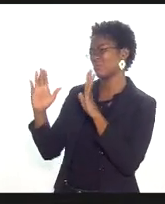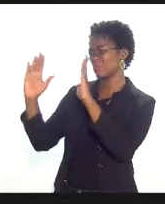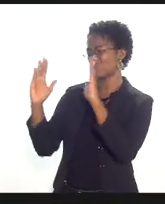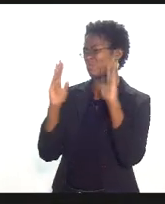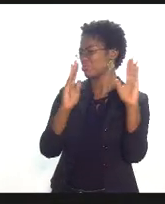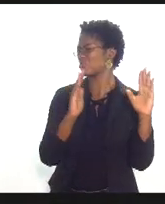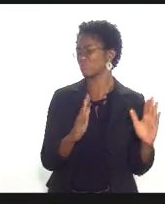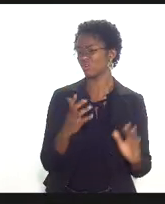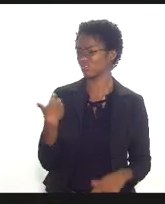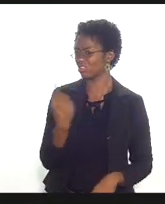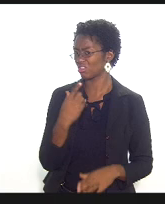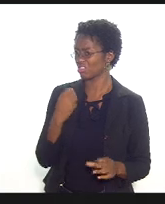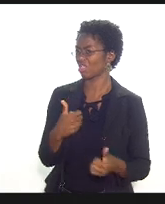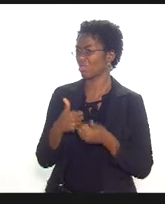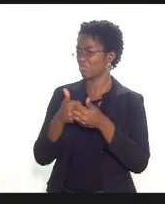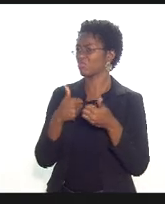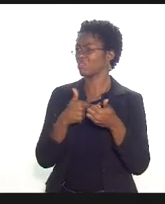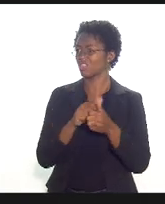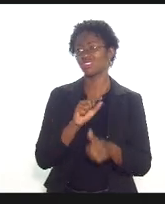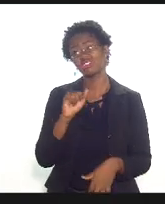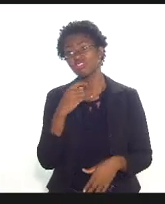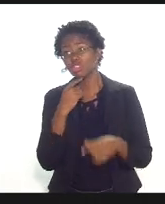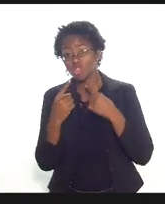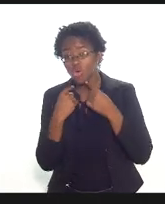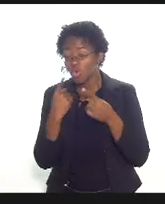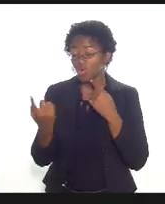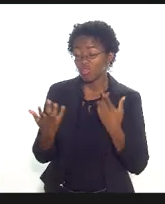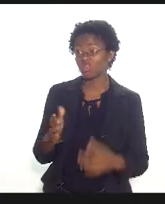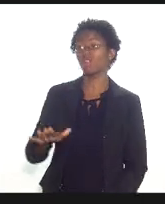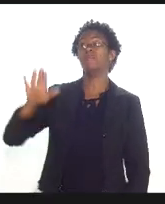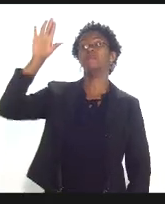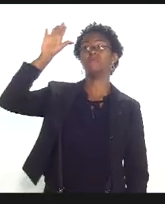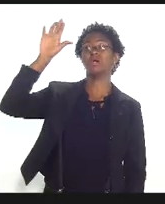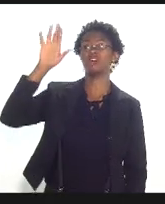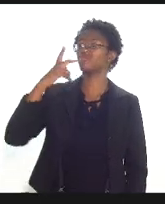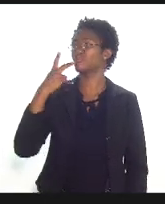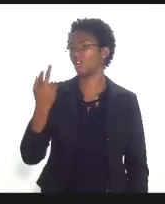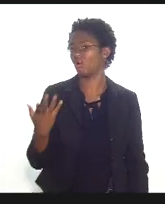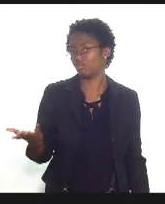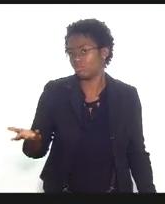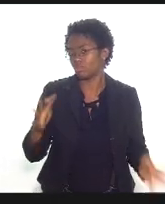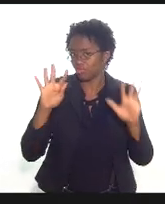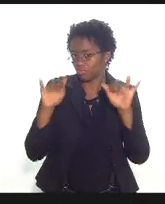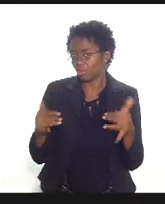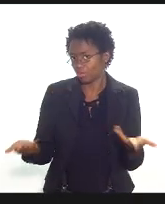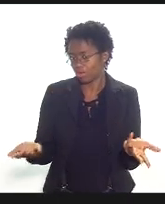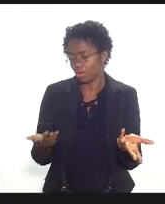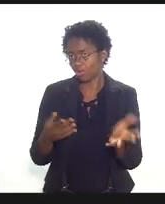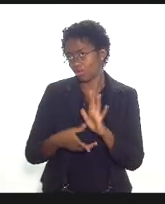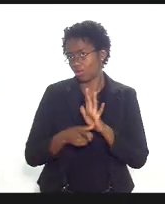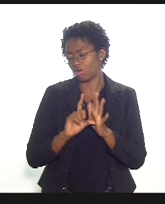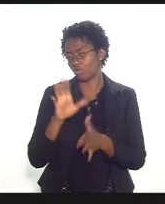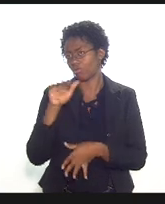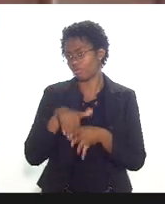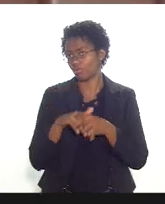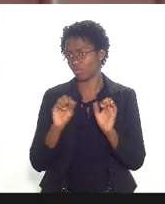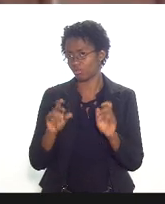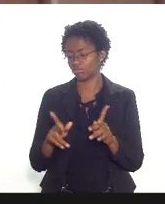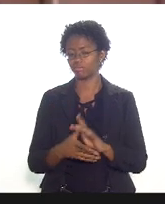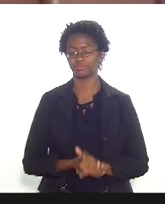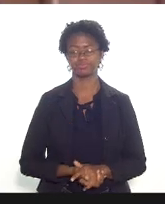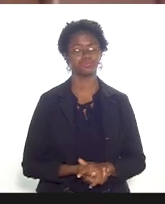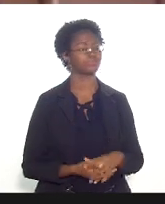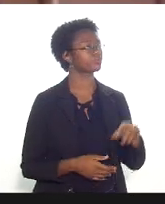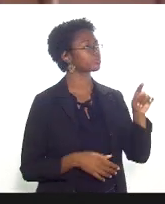aqui quais são. Se tiver algum questionamento, a gente fala no final, então, antes de votar. O deputado Felipe